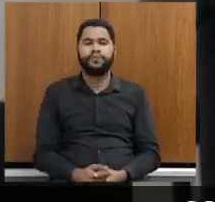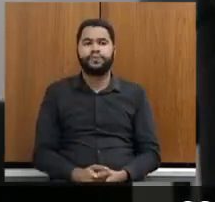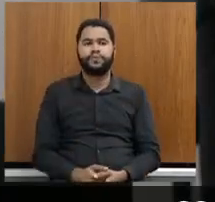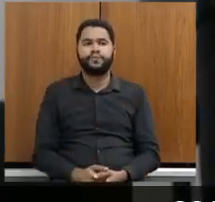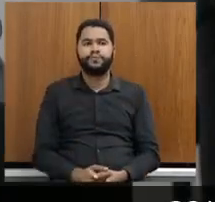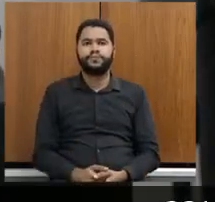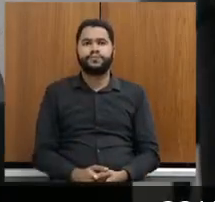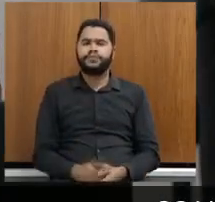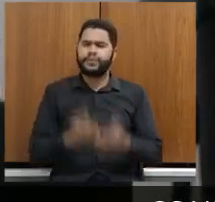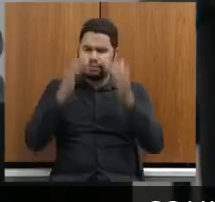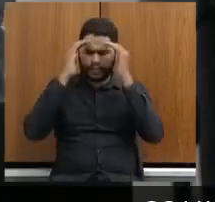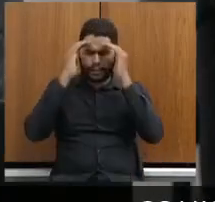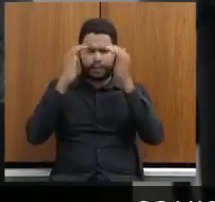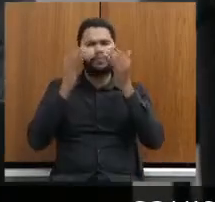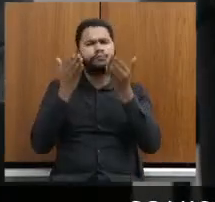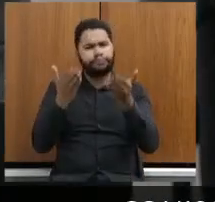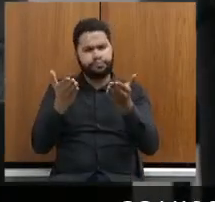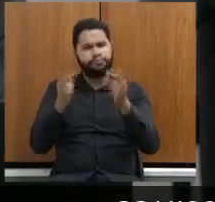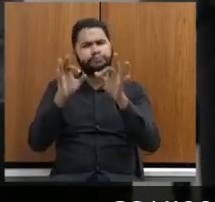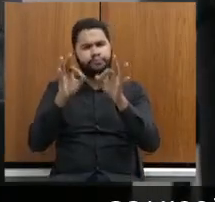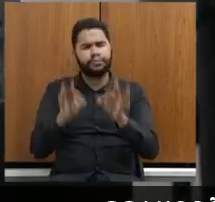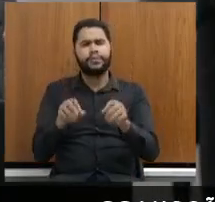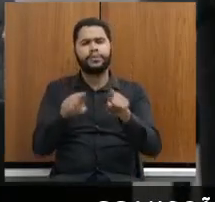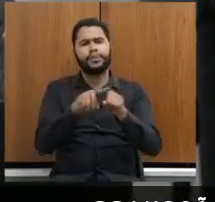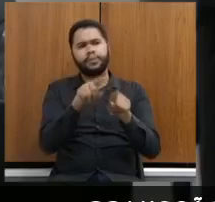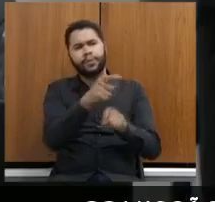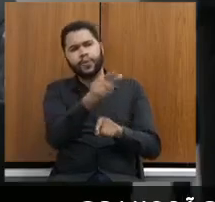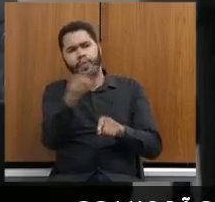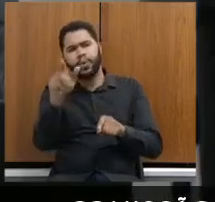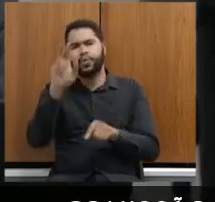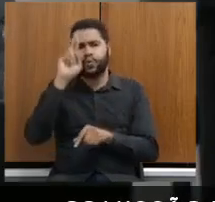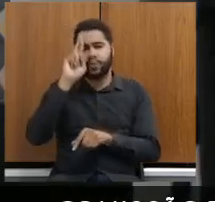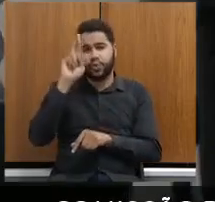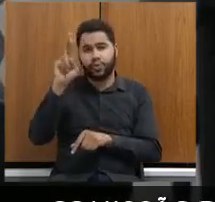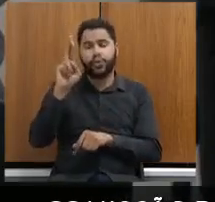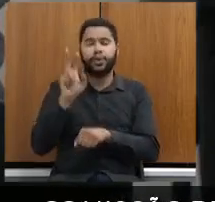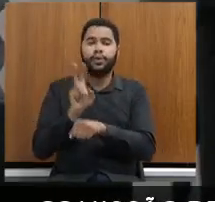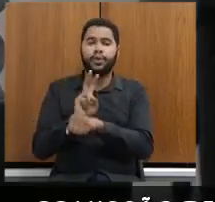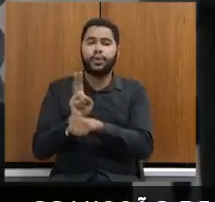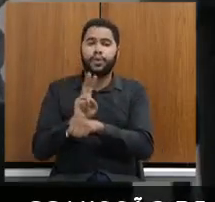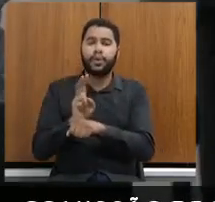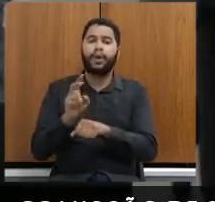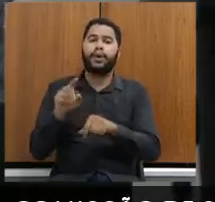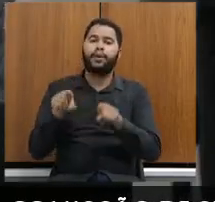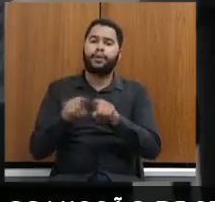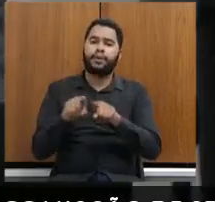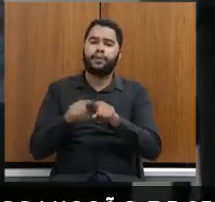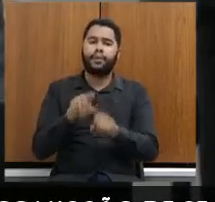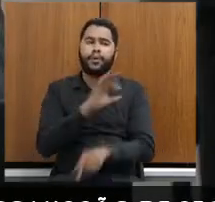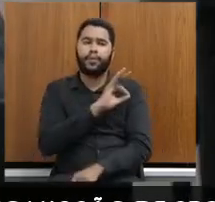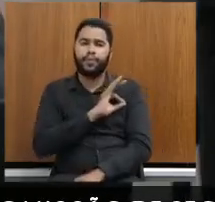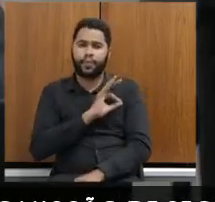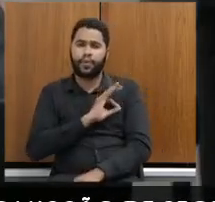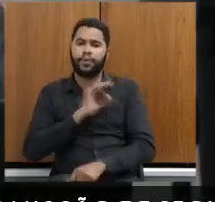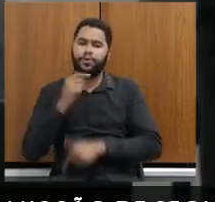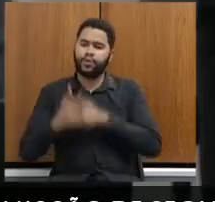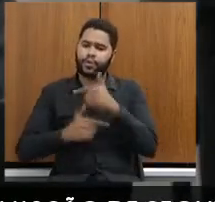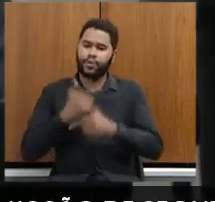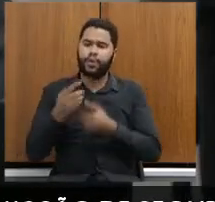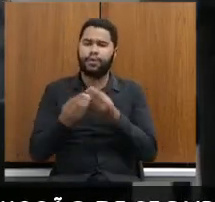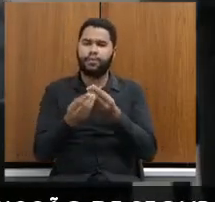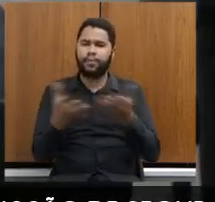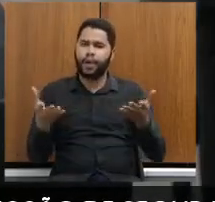um enorme respeito pelo Senhor pelo pelos é mais chefe de polícia que passaram aqui pelo trabalho prestado pelo trabalho